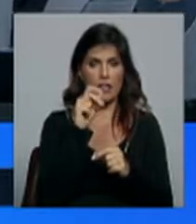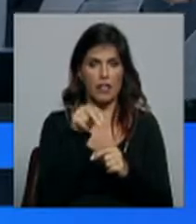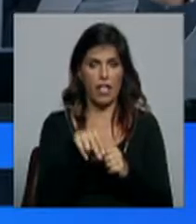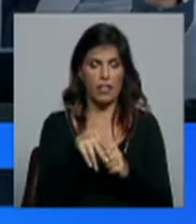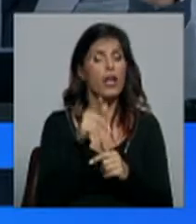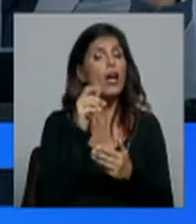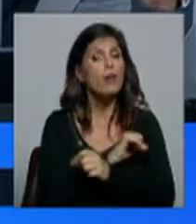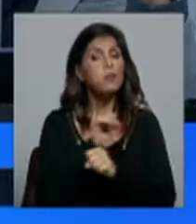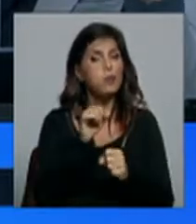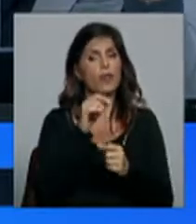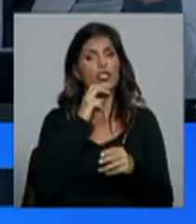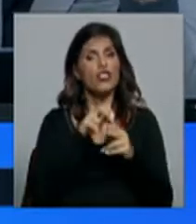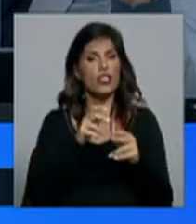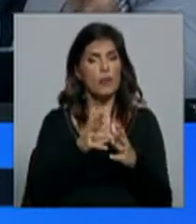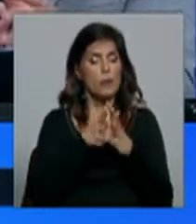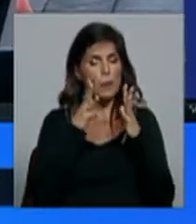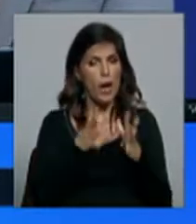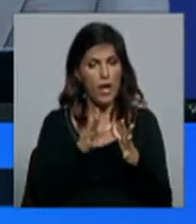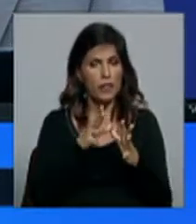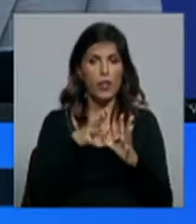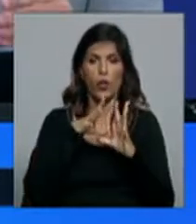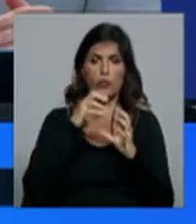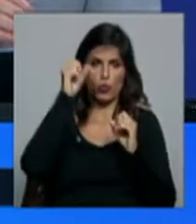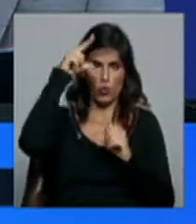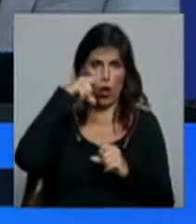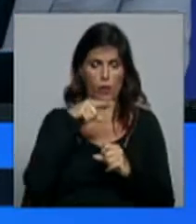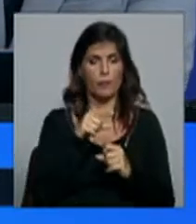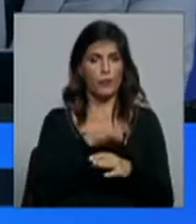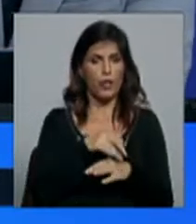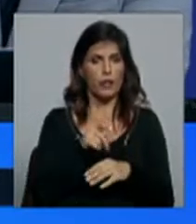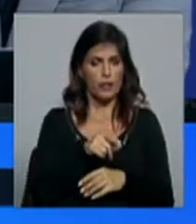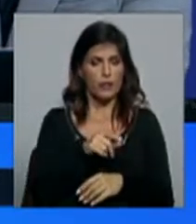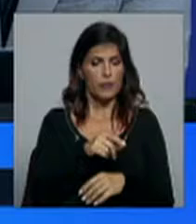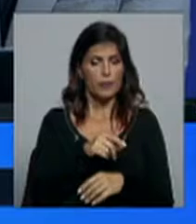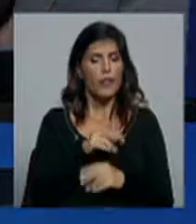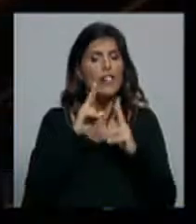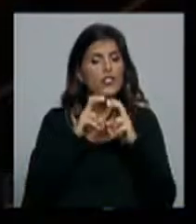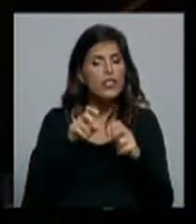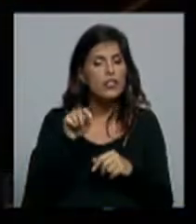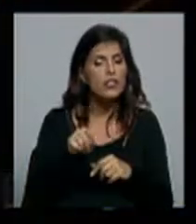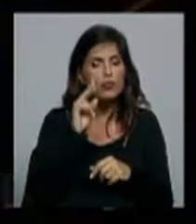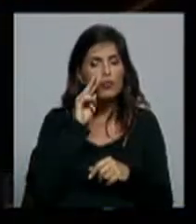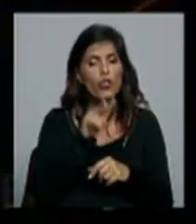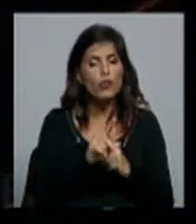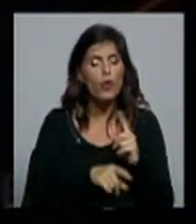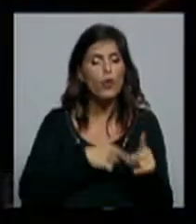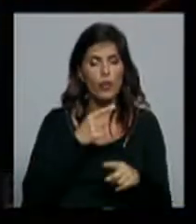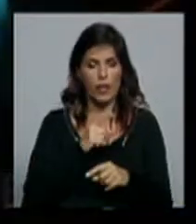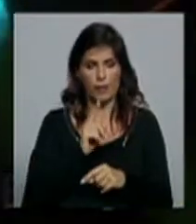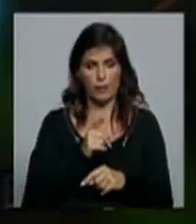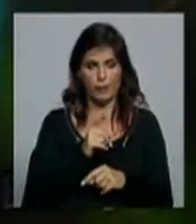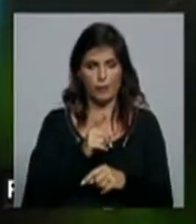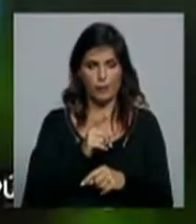mais energética que nós temos no nosso próprio Sol. E então, à custa disso, estes investigadores identificaram aquilo que identificam como